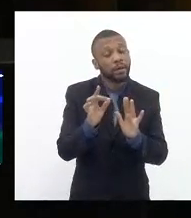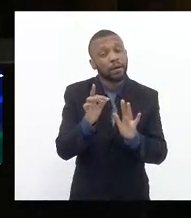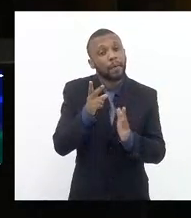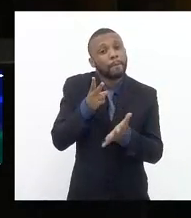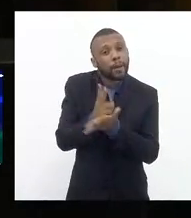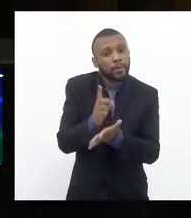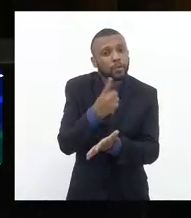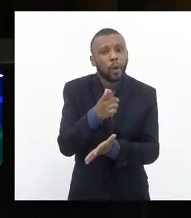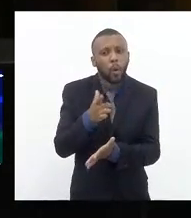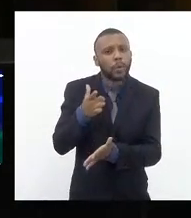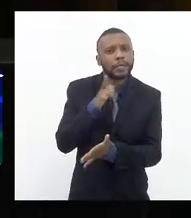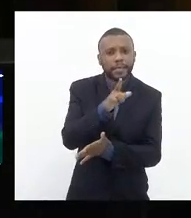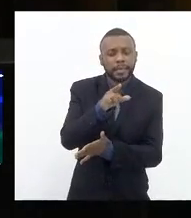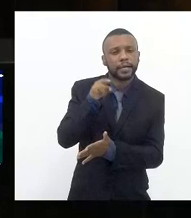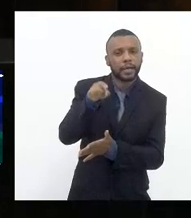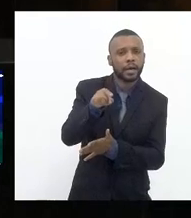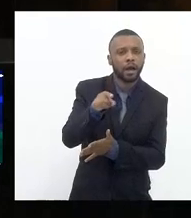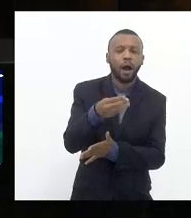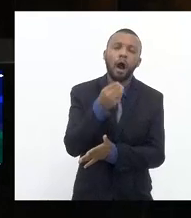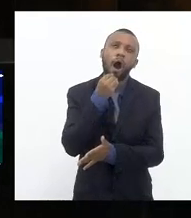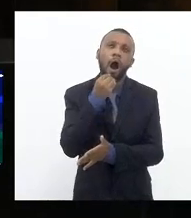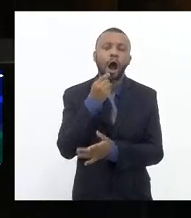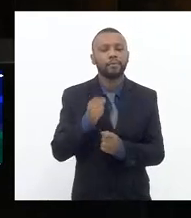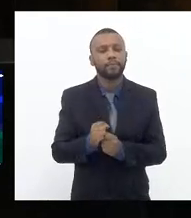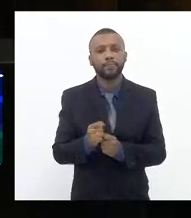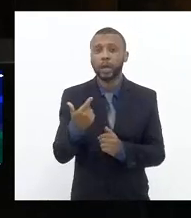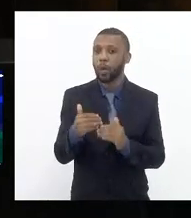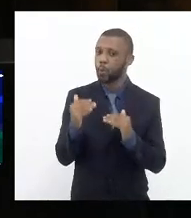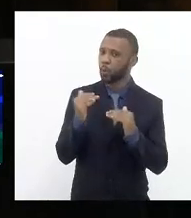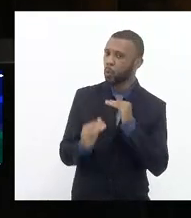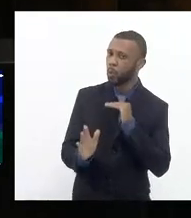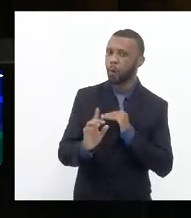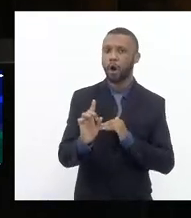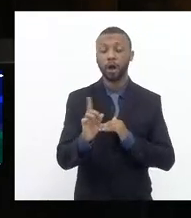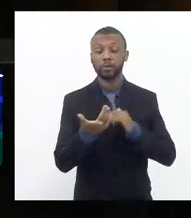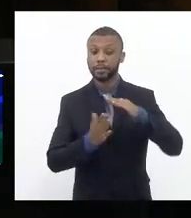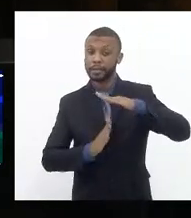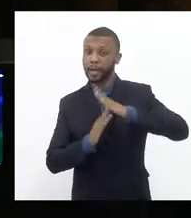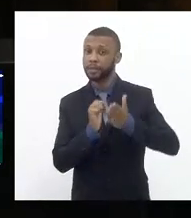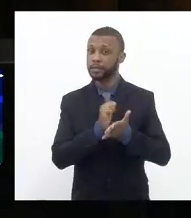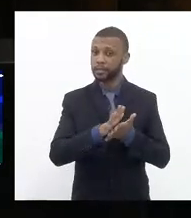chegar, eu obviamente voto contra. Eu acho que teto de gasto